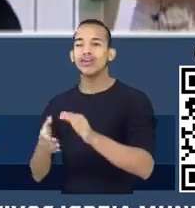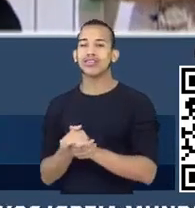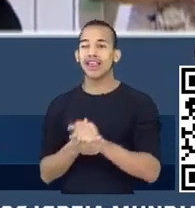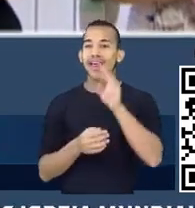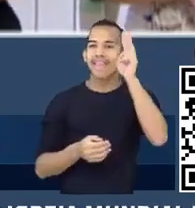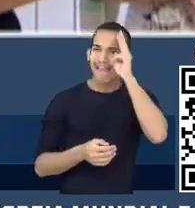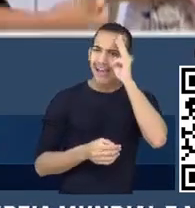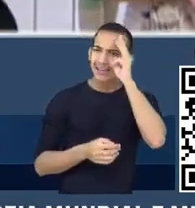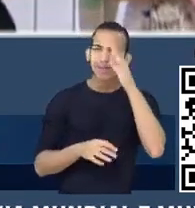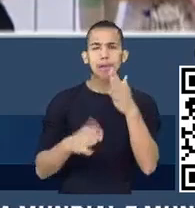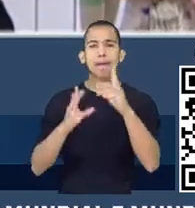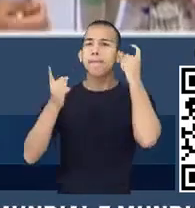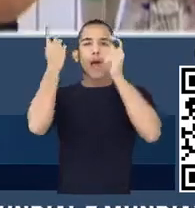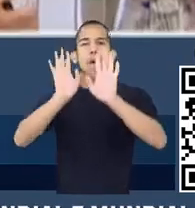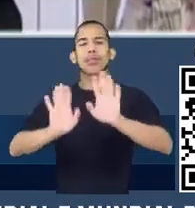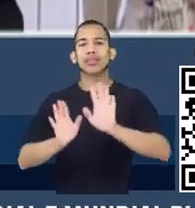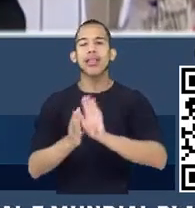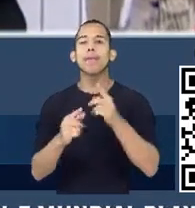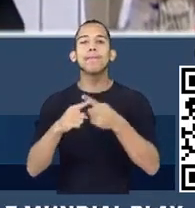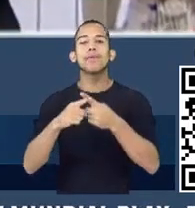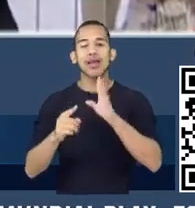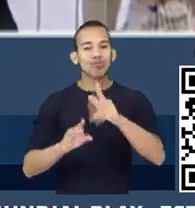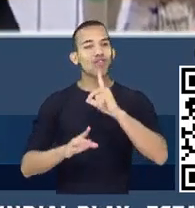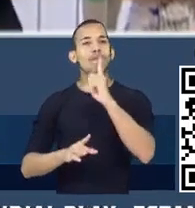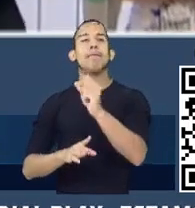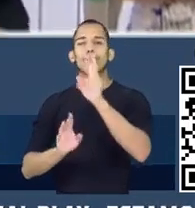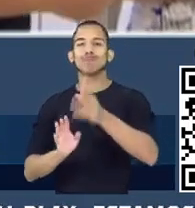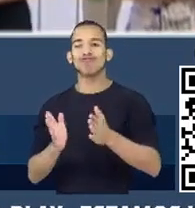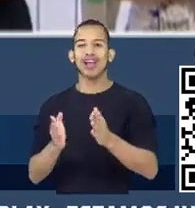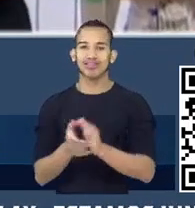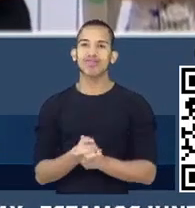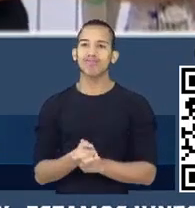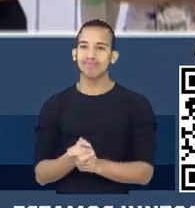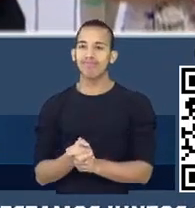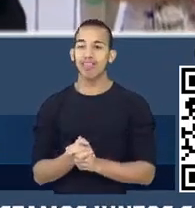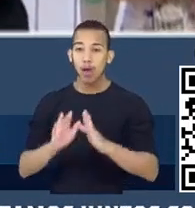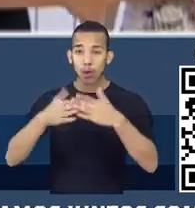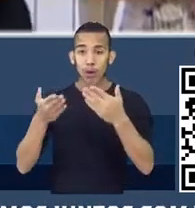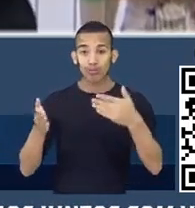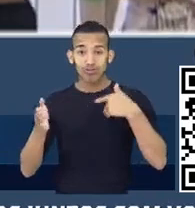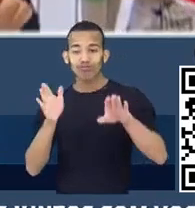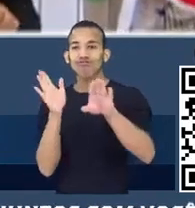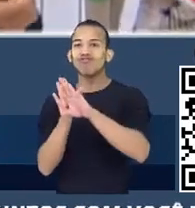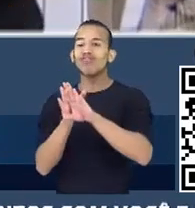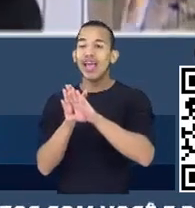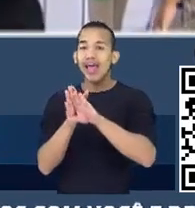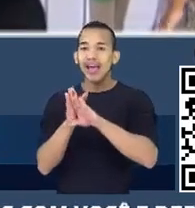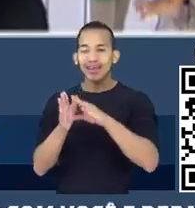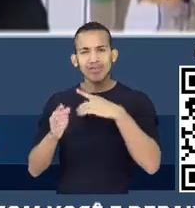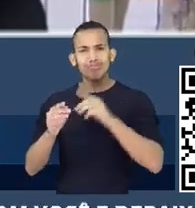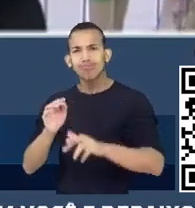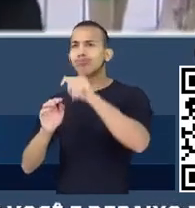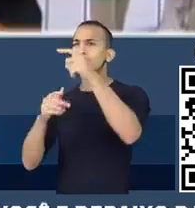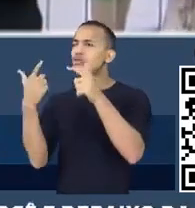junto dela, disse, ela não se preocupa não, que a menina a gente já vai embora, é a segunda. Quando chegou, quando eu cheguei cá, que eu subi de novo, a menina